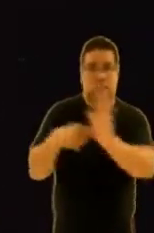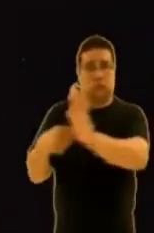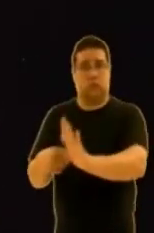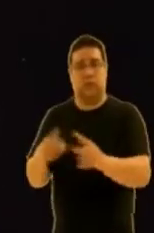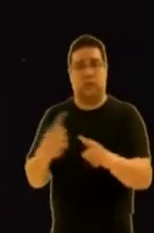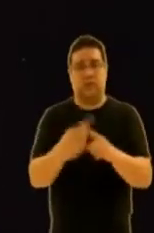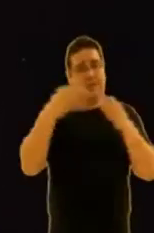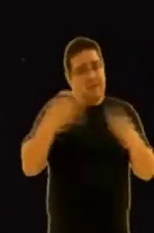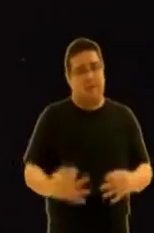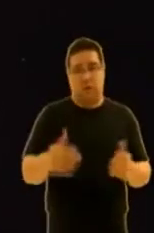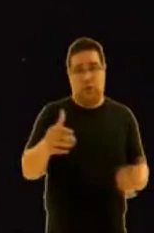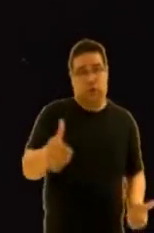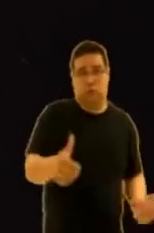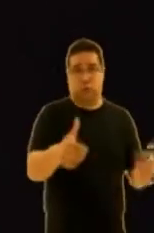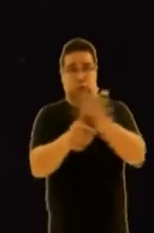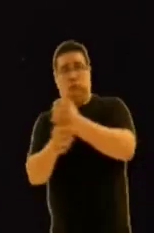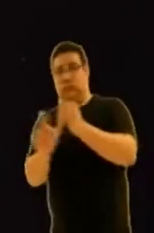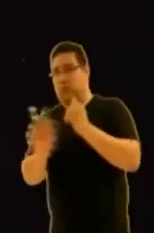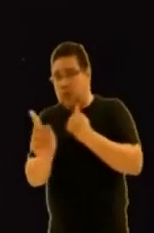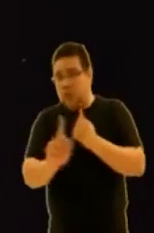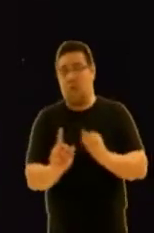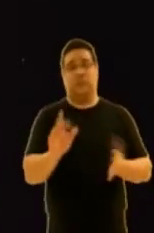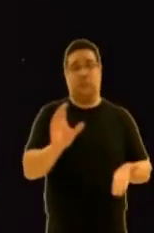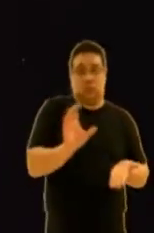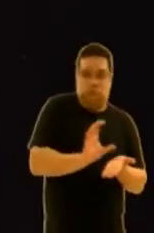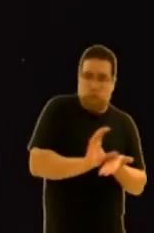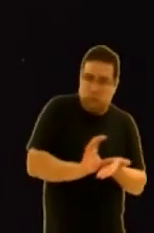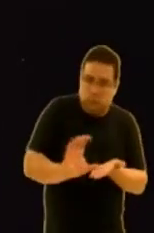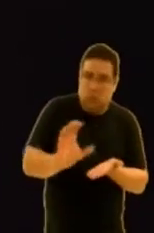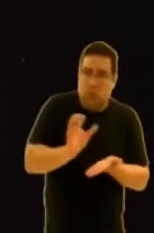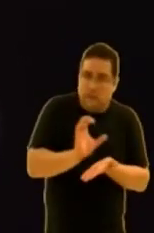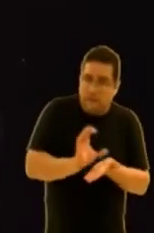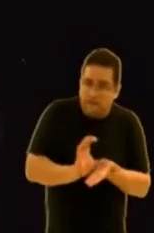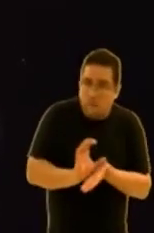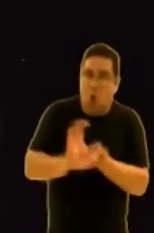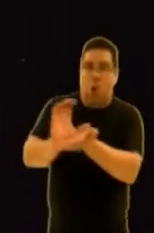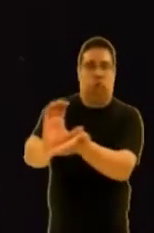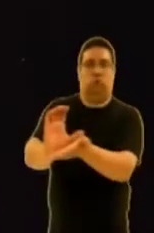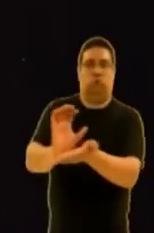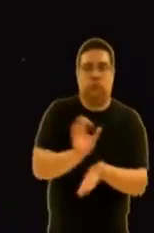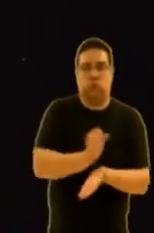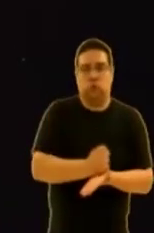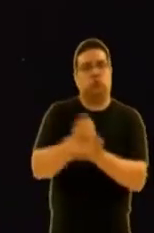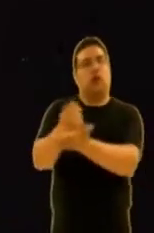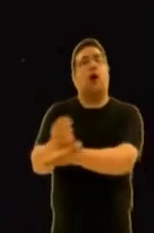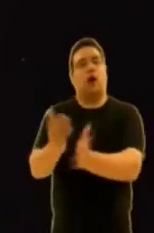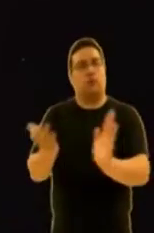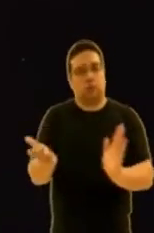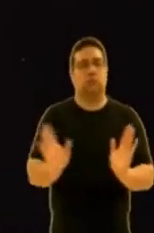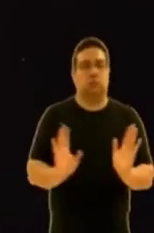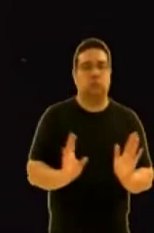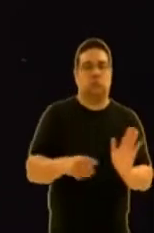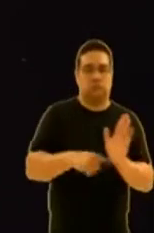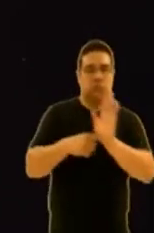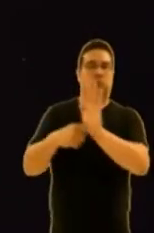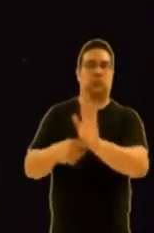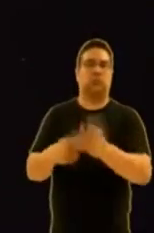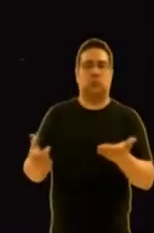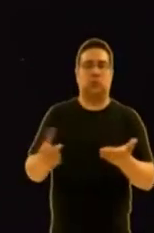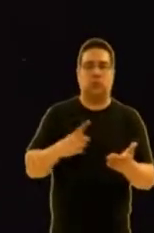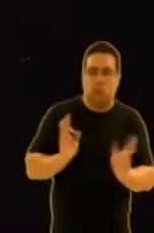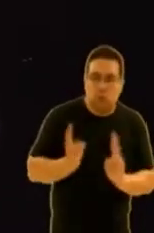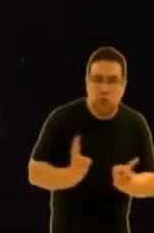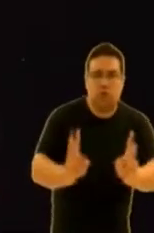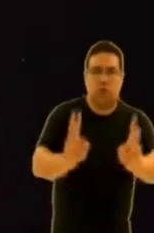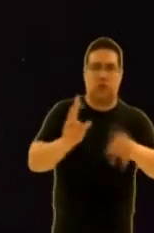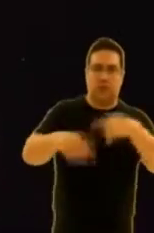não é para substituir o financiamento da política pública brasileira no âmbito da educação, mas ele é para complementar e garantir e